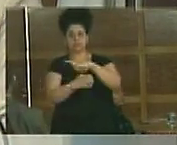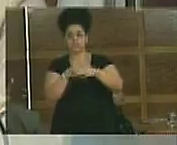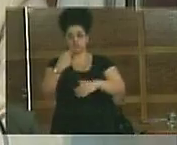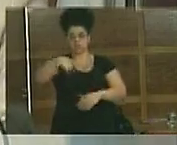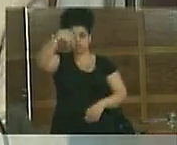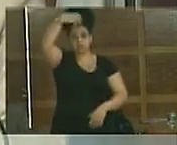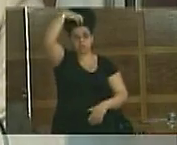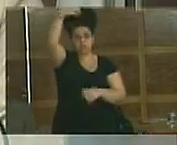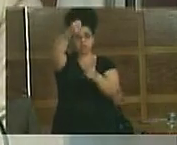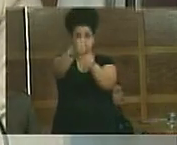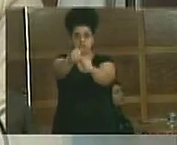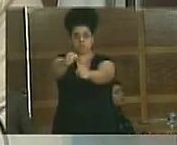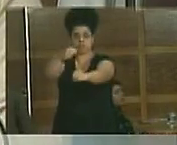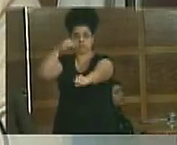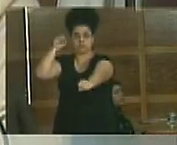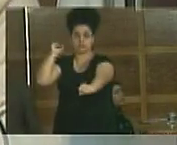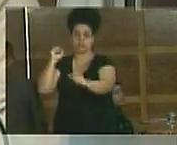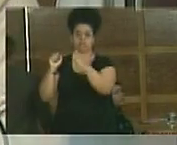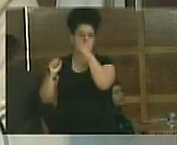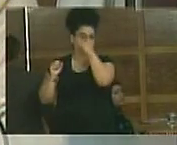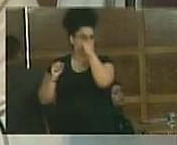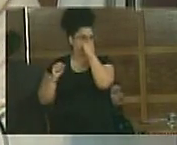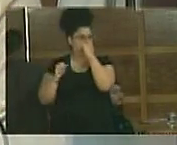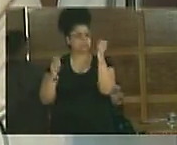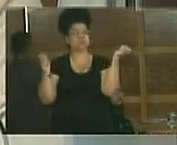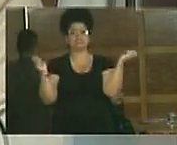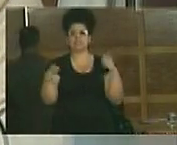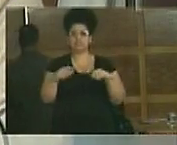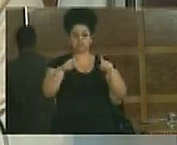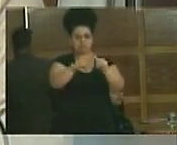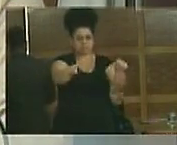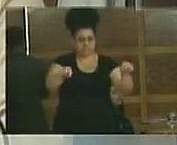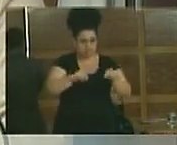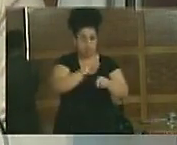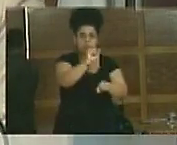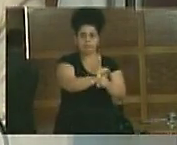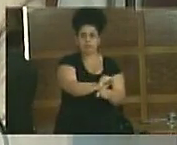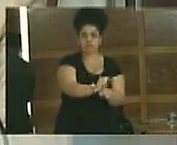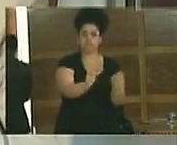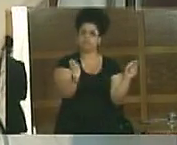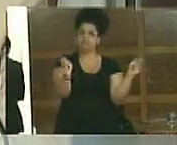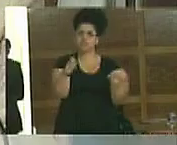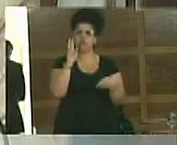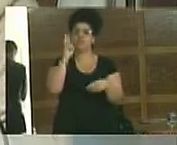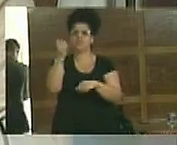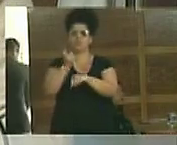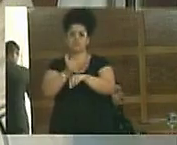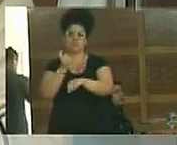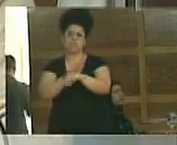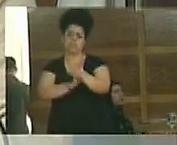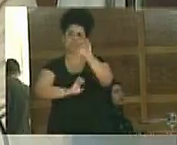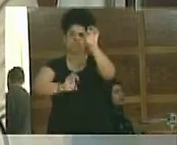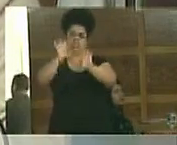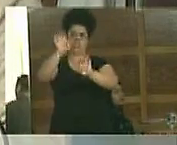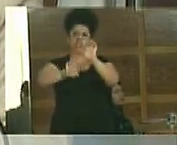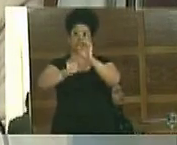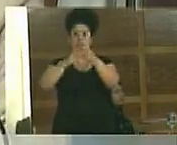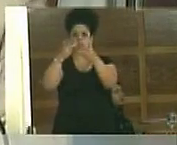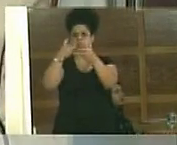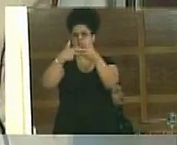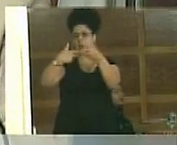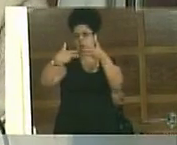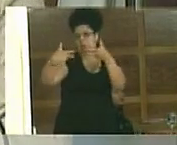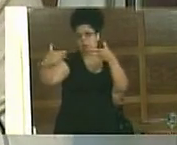Angra dos Reis é enorme. Cheio de espaço parado. E a gente vê lá Volta Redonda com empresa, né? Ou